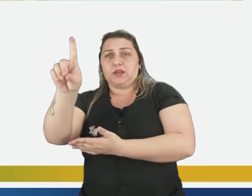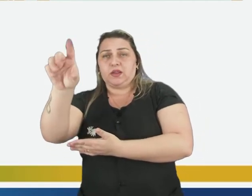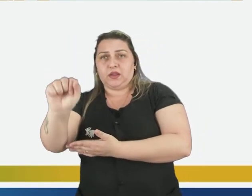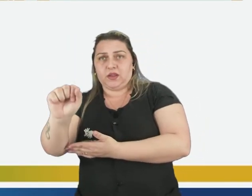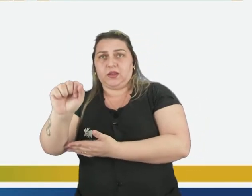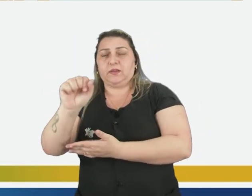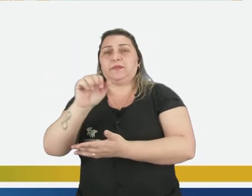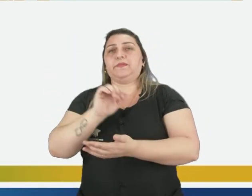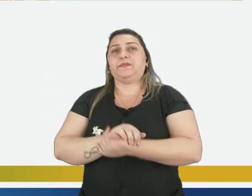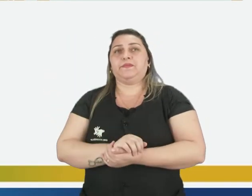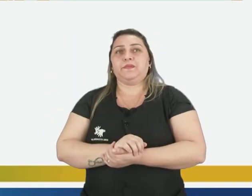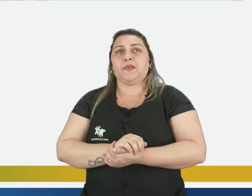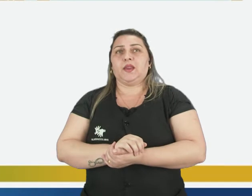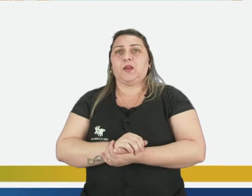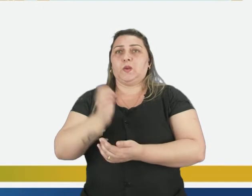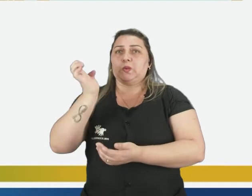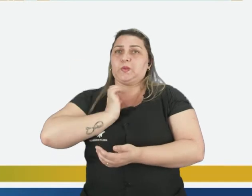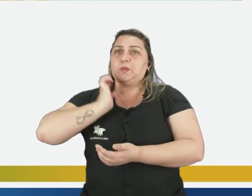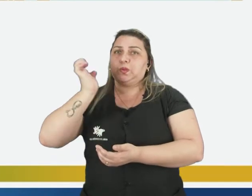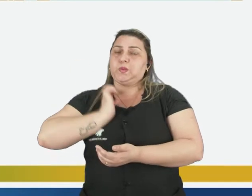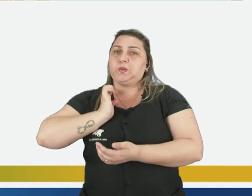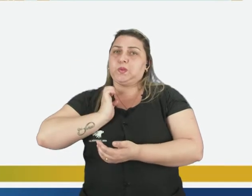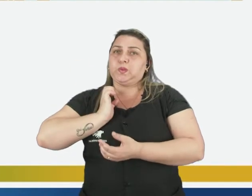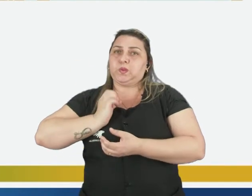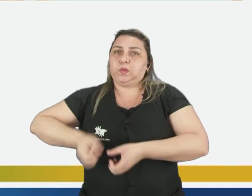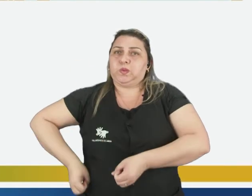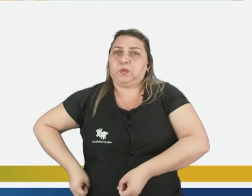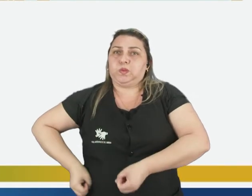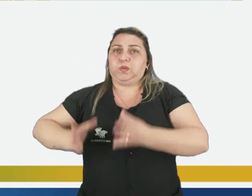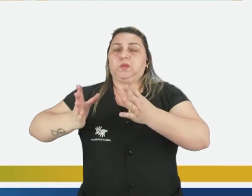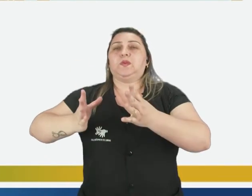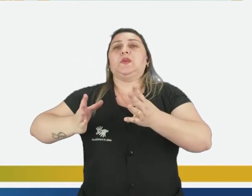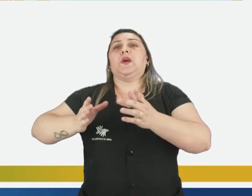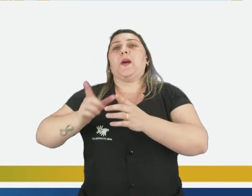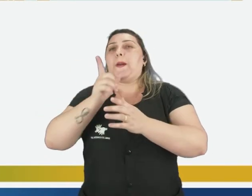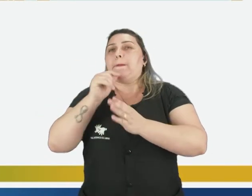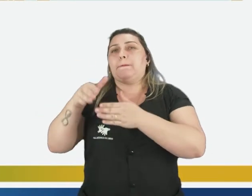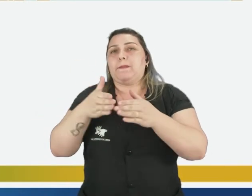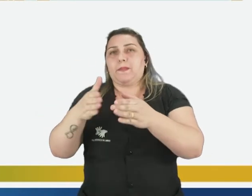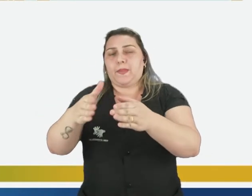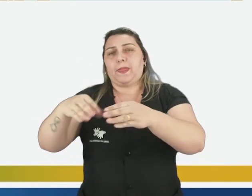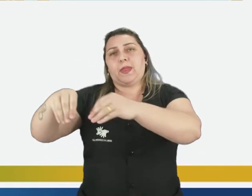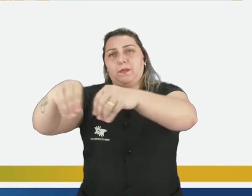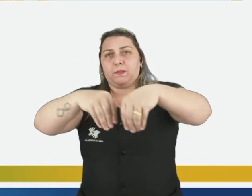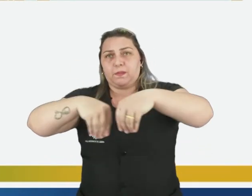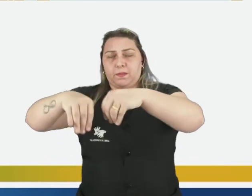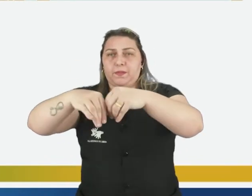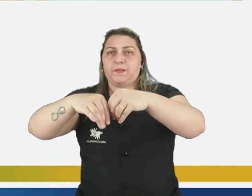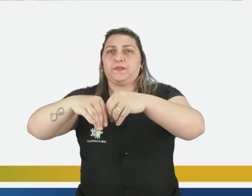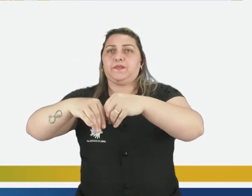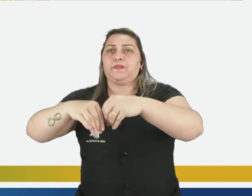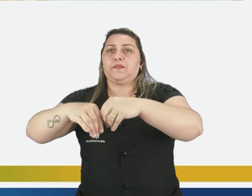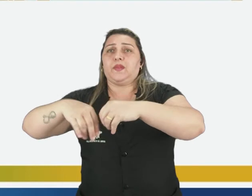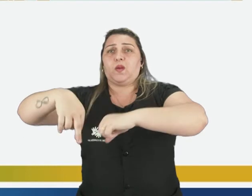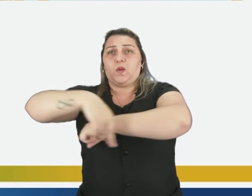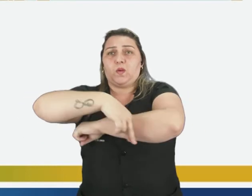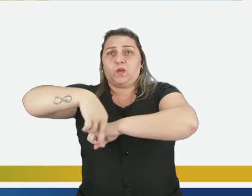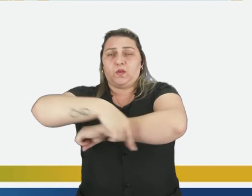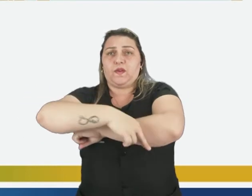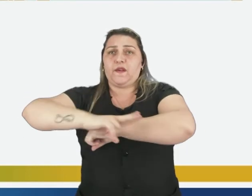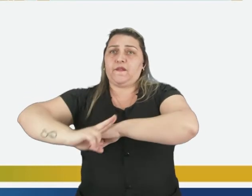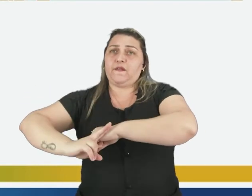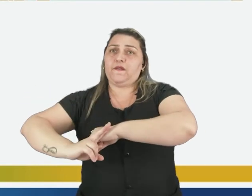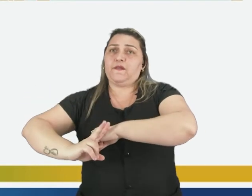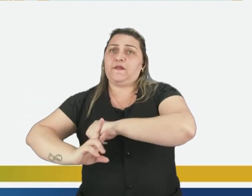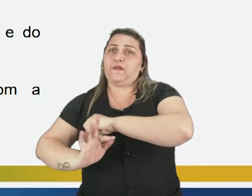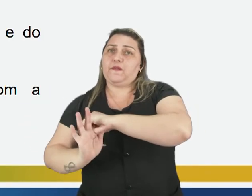tem gasto uma fortuna para poder interligar por meio marítimo, por meio terrestre, por rodovias,